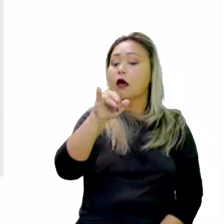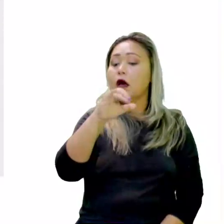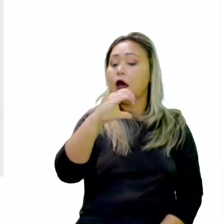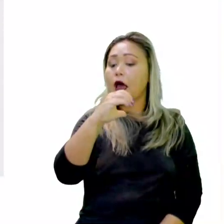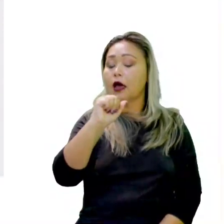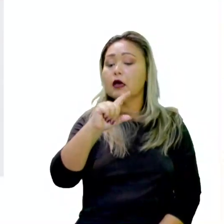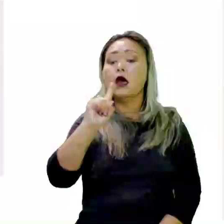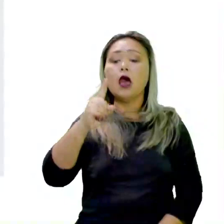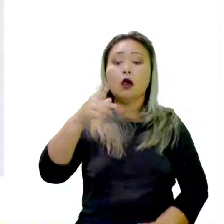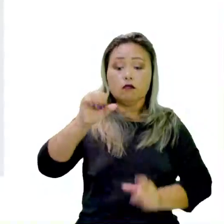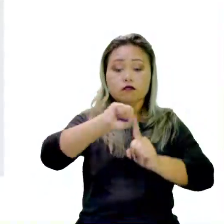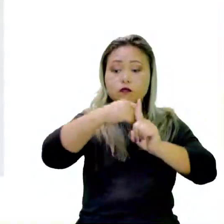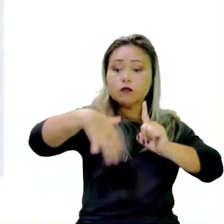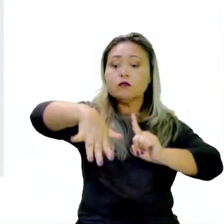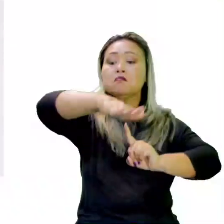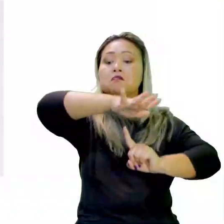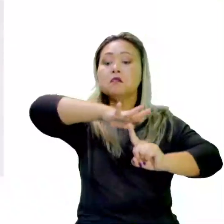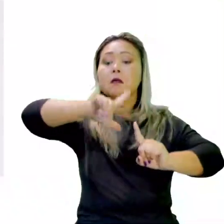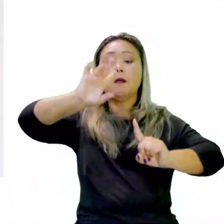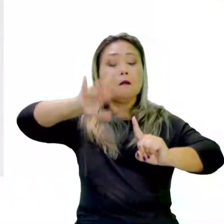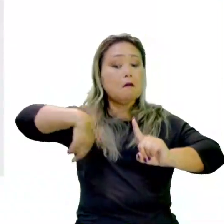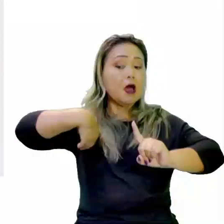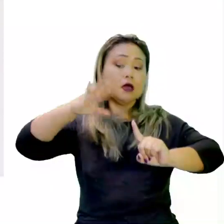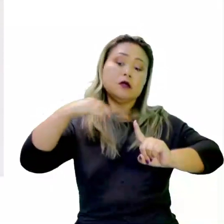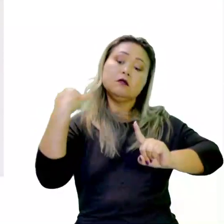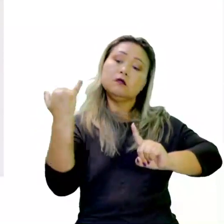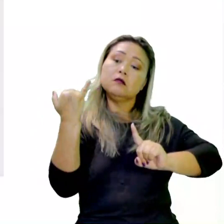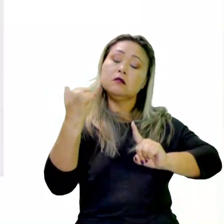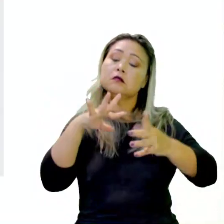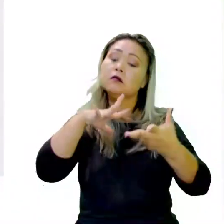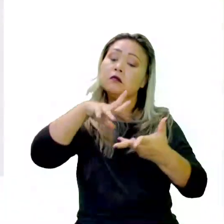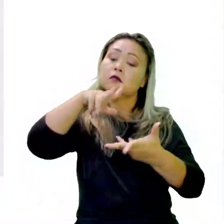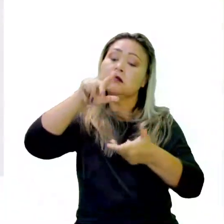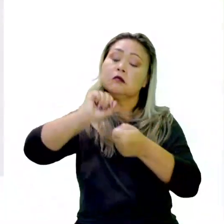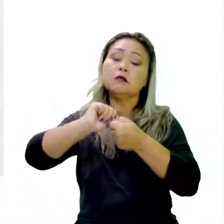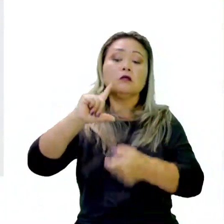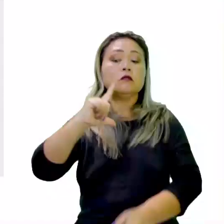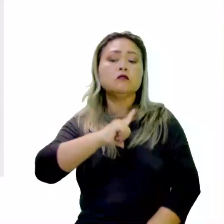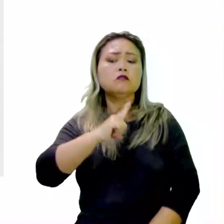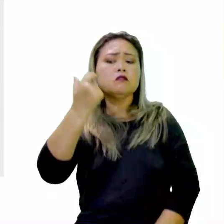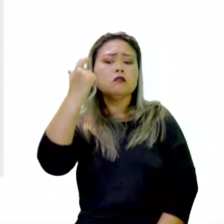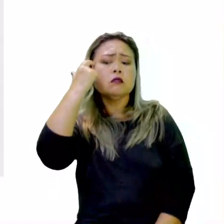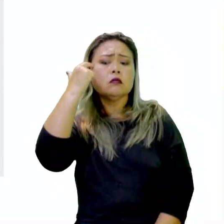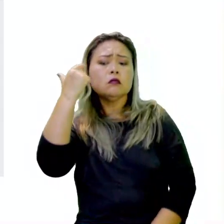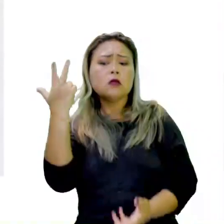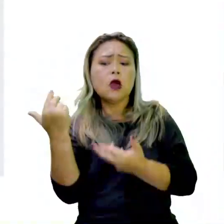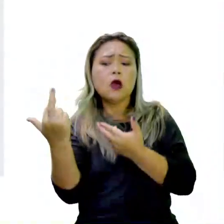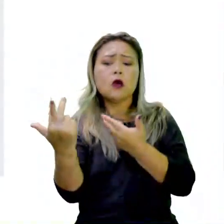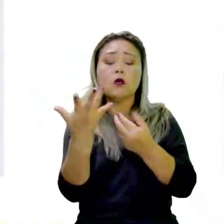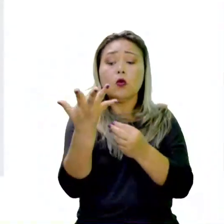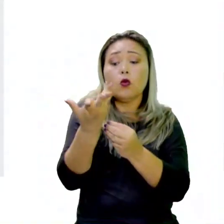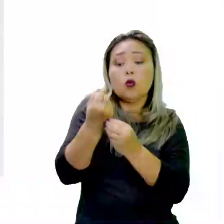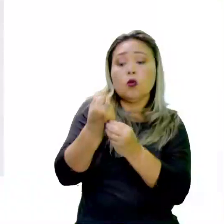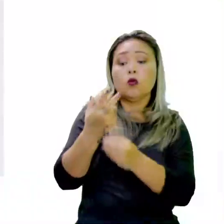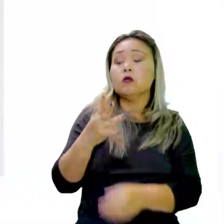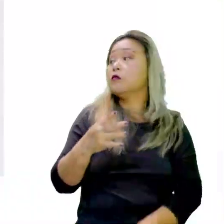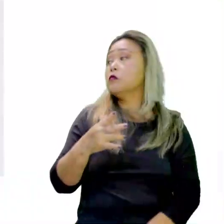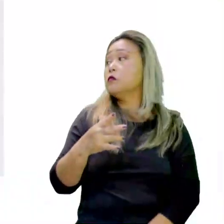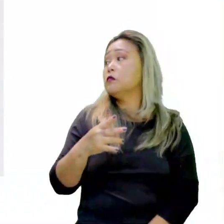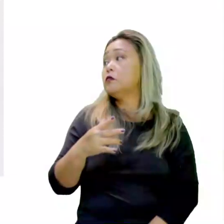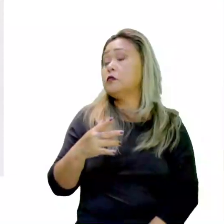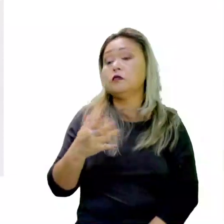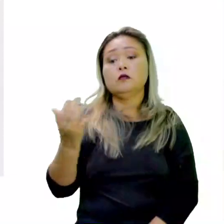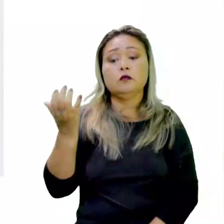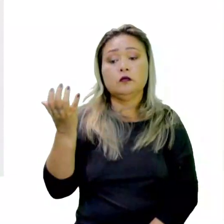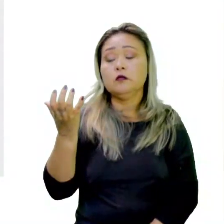uma das sociedades mais importantes do mundo, porque eles tinham ideias muito peculiares sobre a arte.